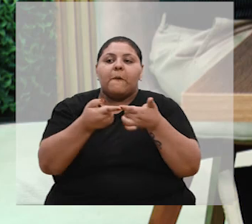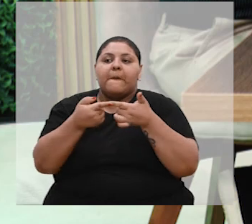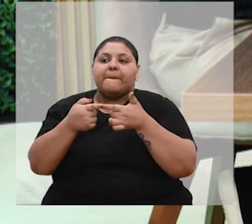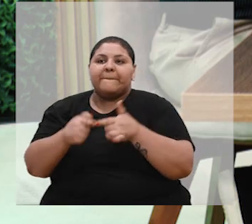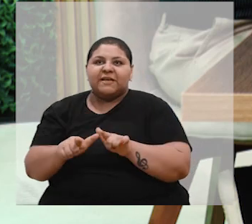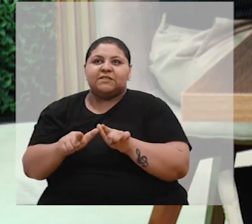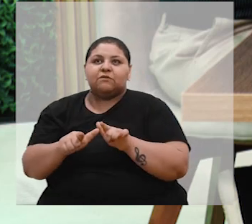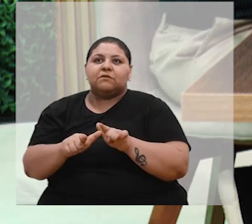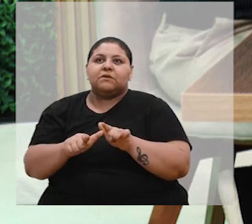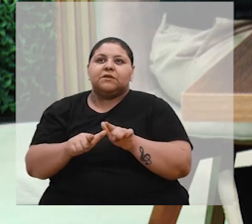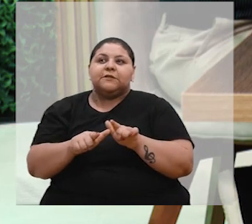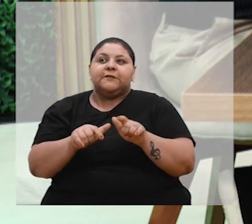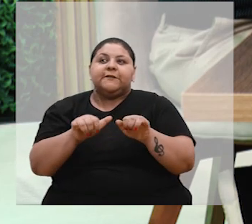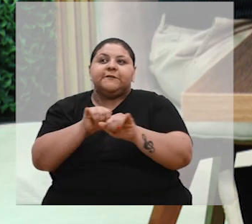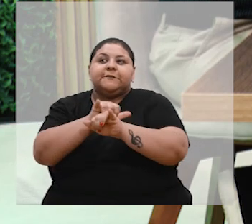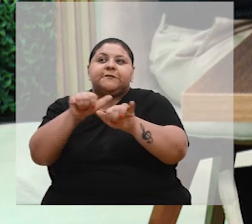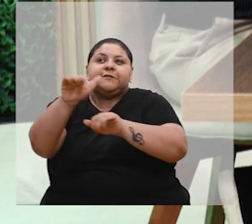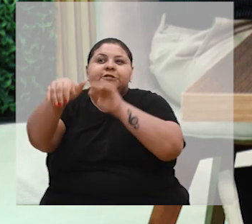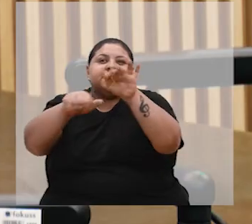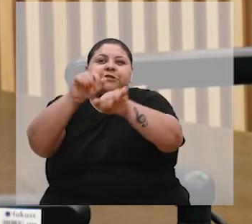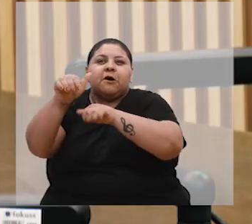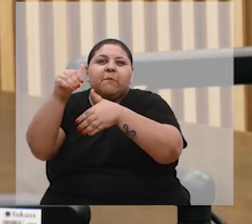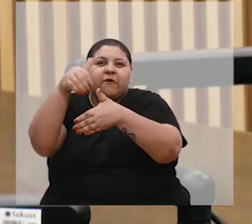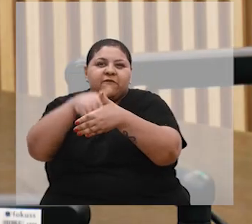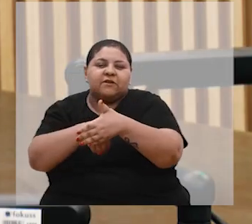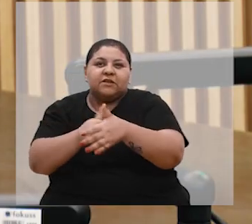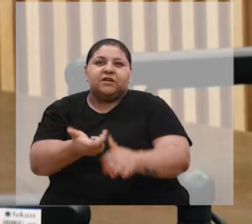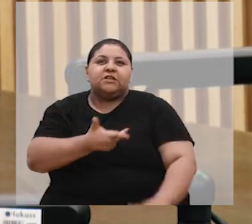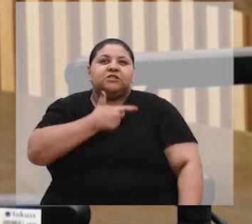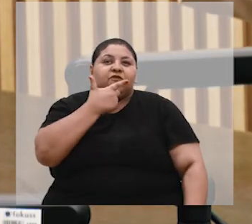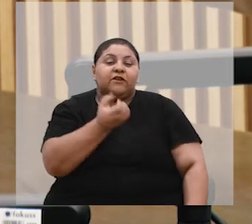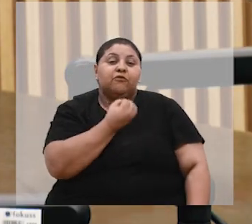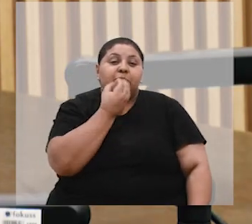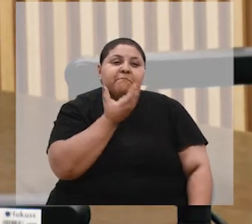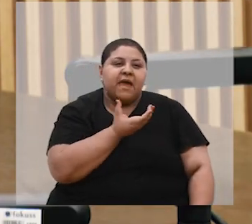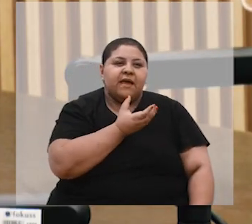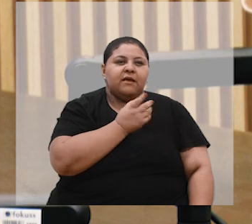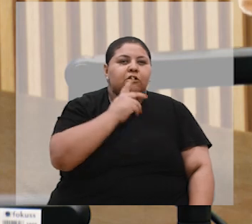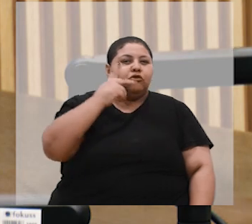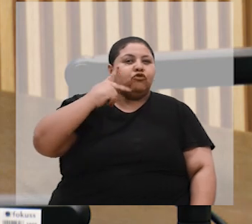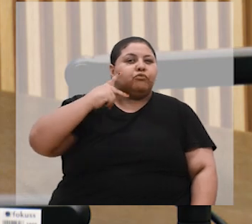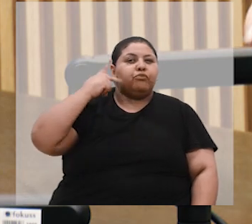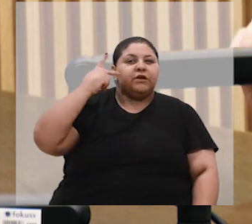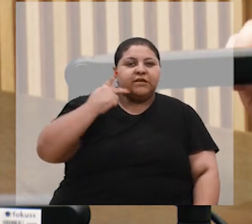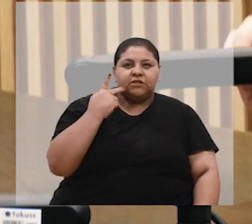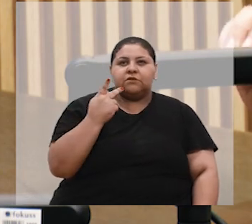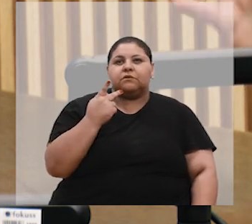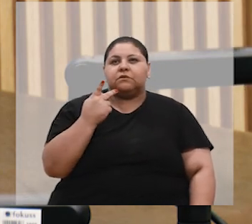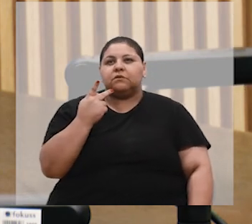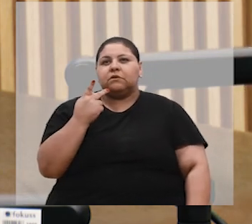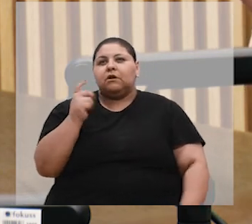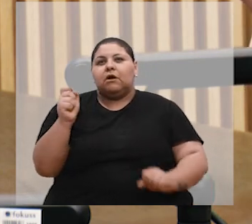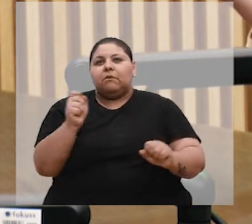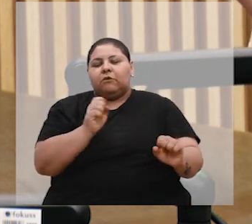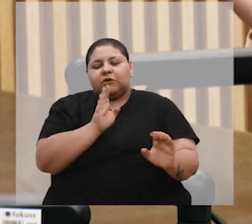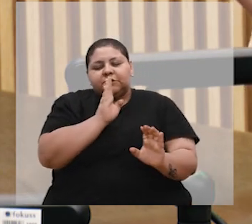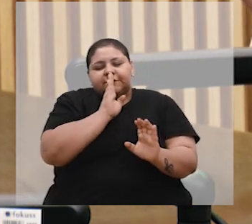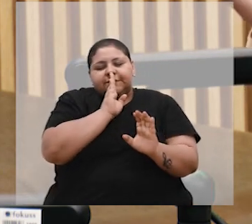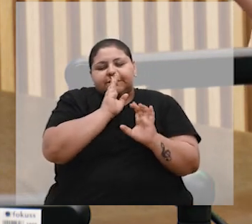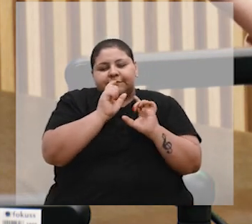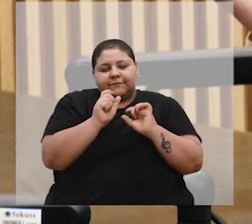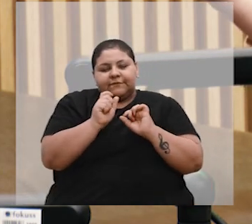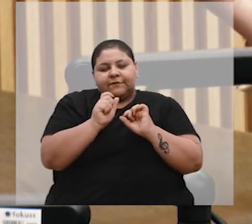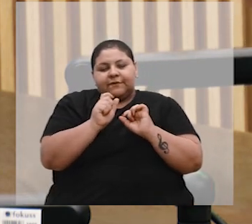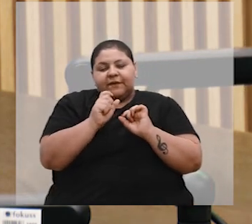tento promover alguém. Então, se eu estou falando bem de um candidato, tentando promovê-lo em alguma medida, ainda que sutilmente eu estou de alguma maneira